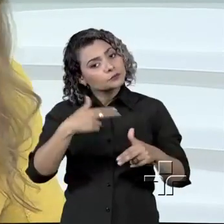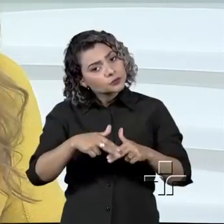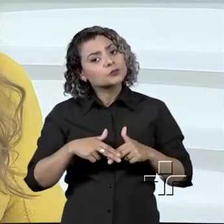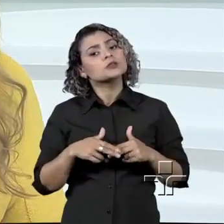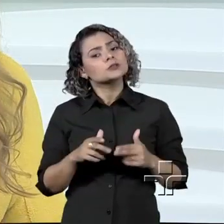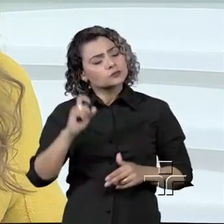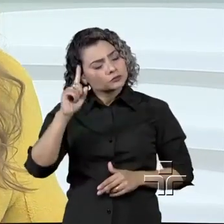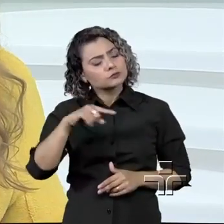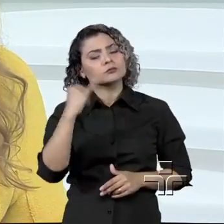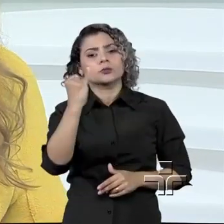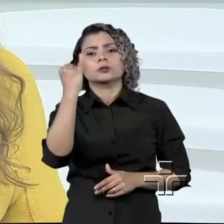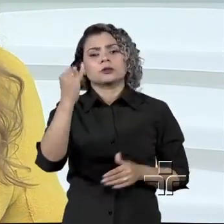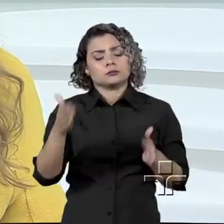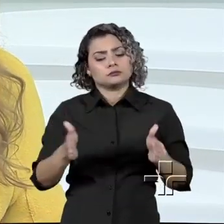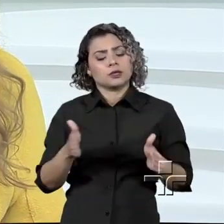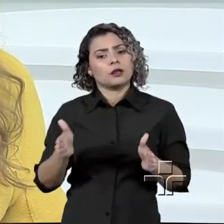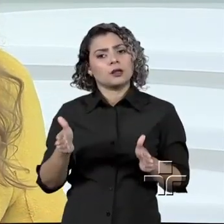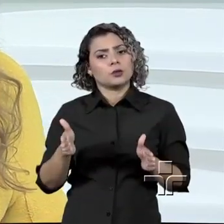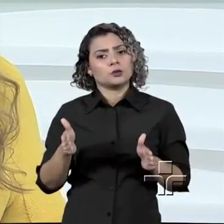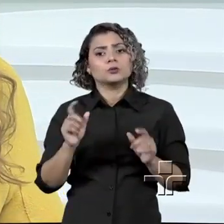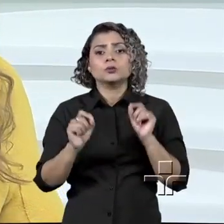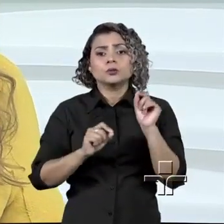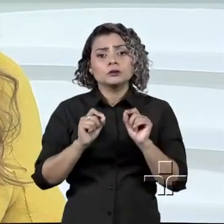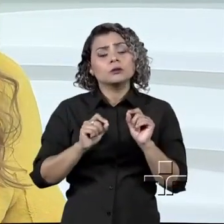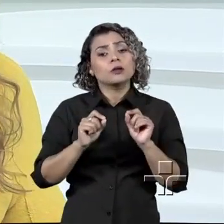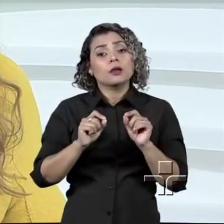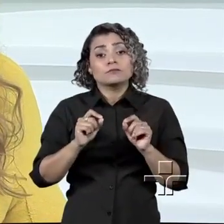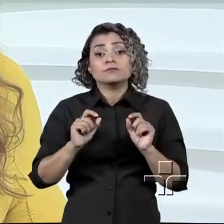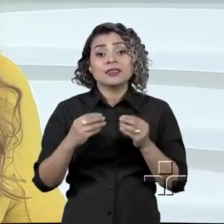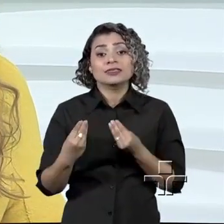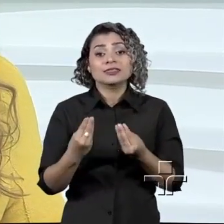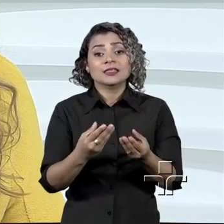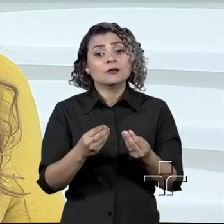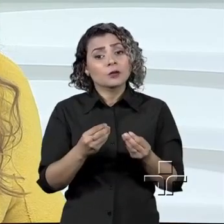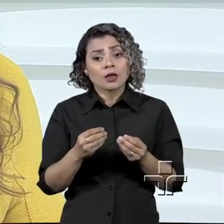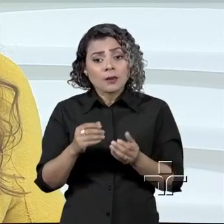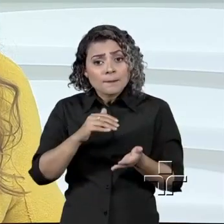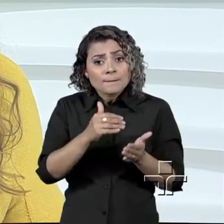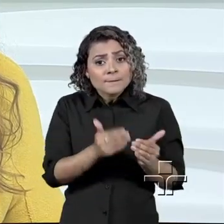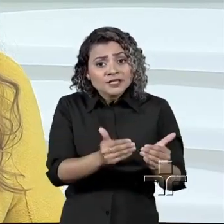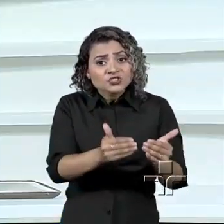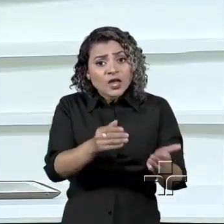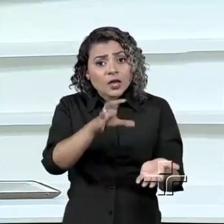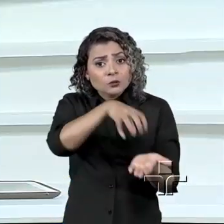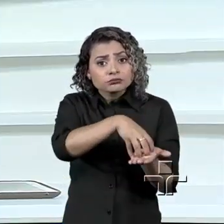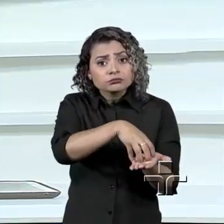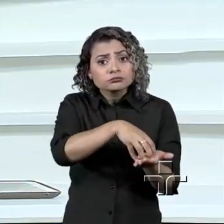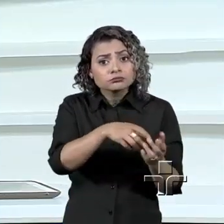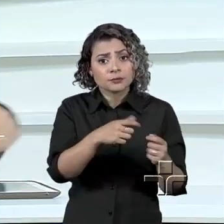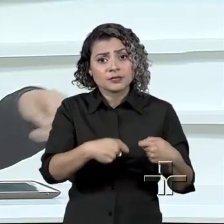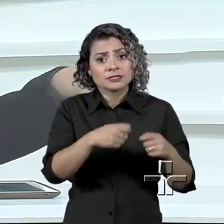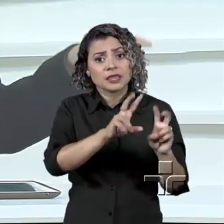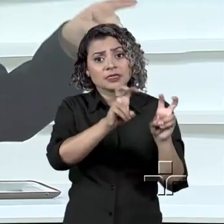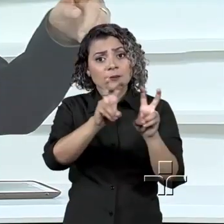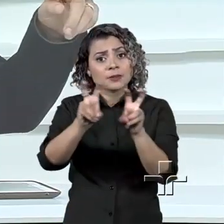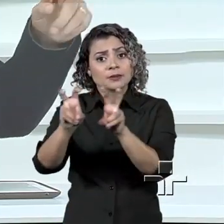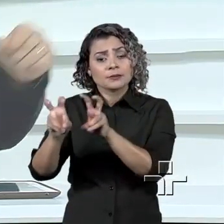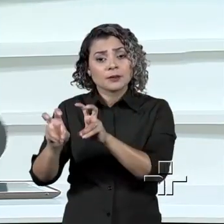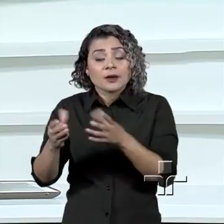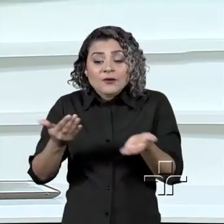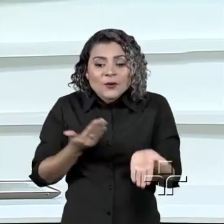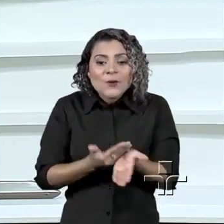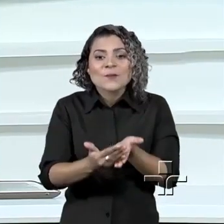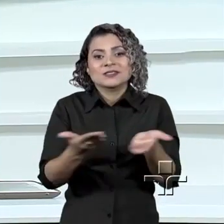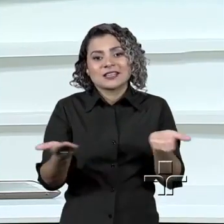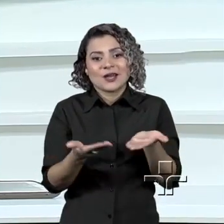momento importante para dar status de ministério a esses temas. Mara, a gente vai começar a girar a roda por